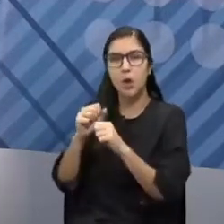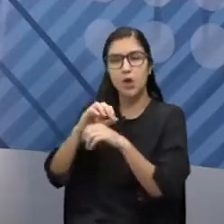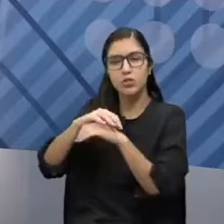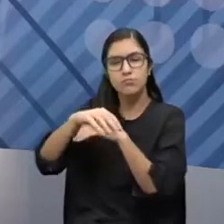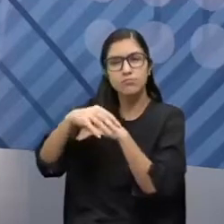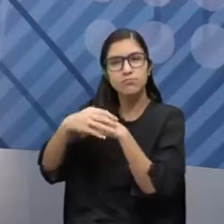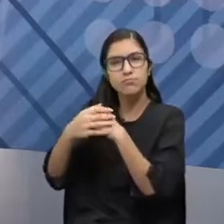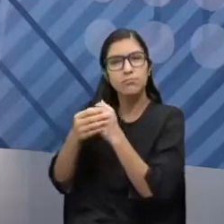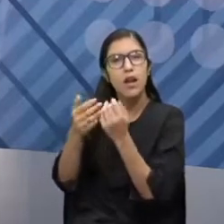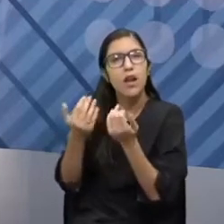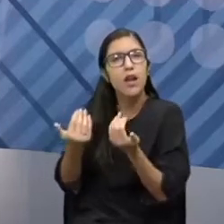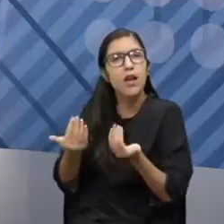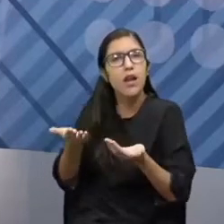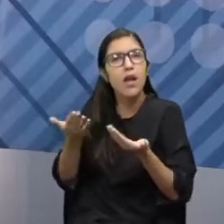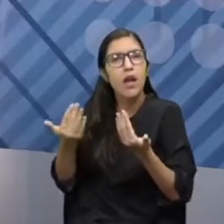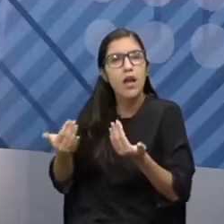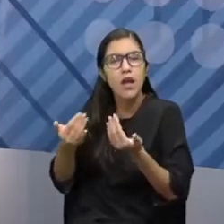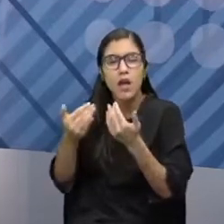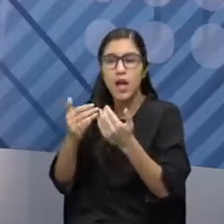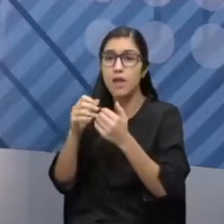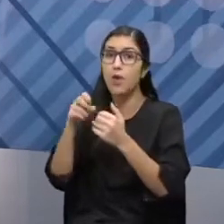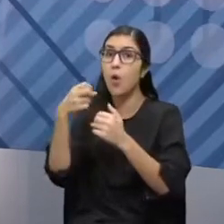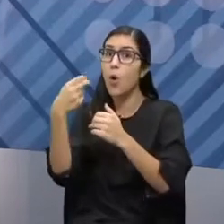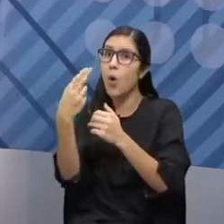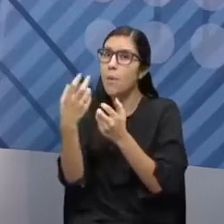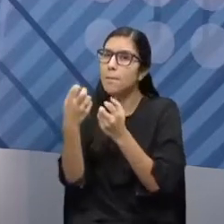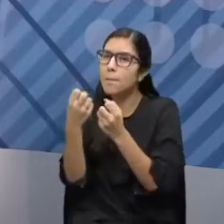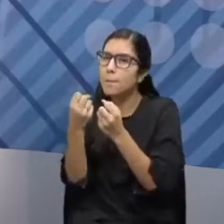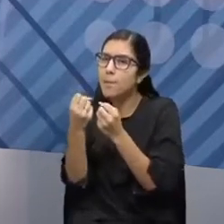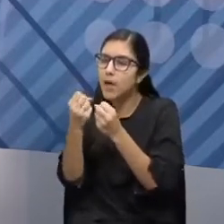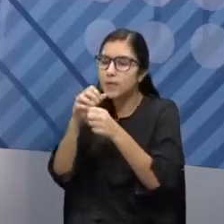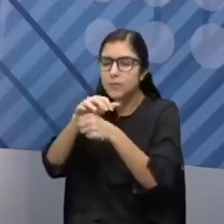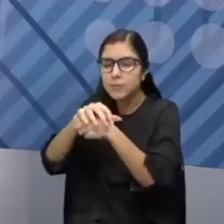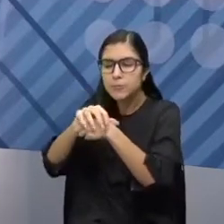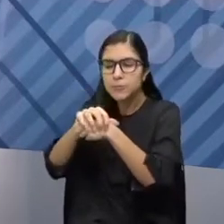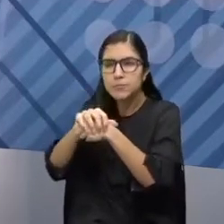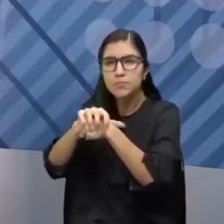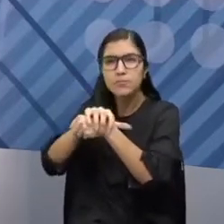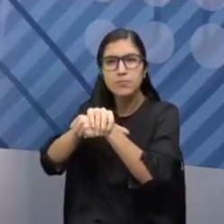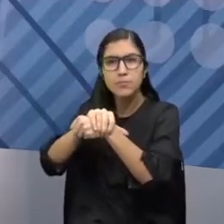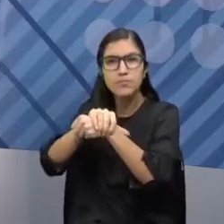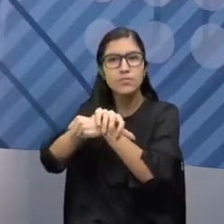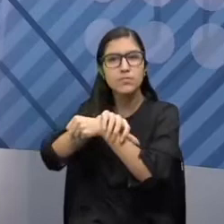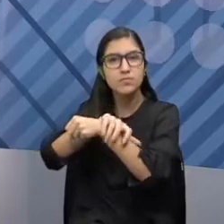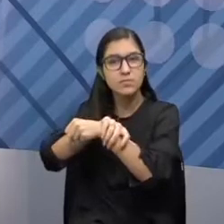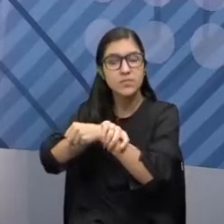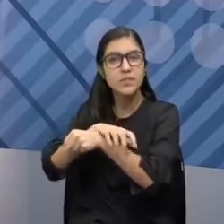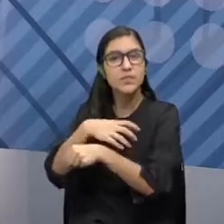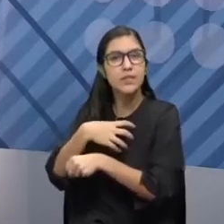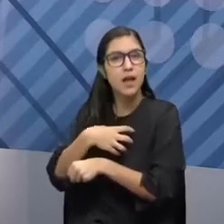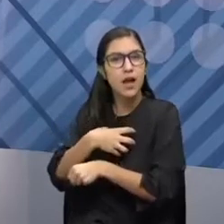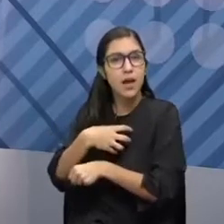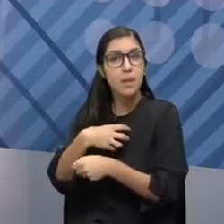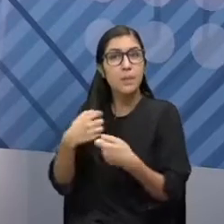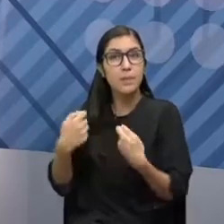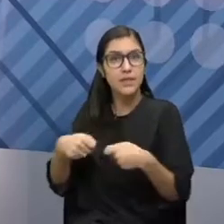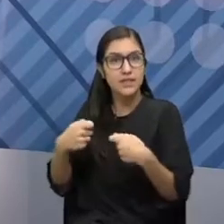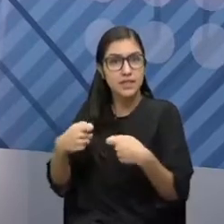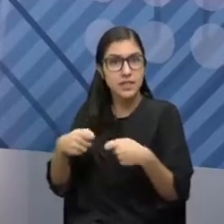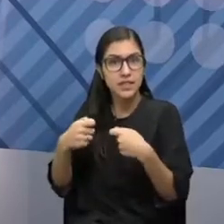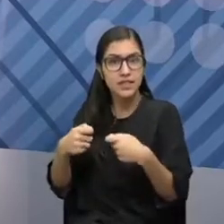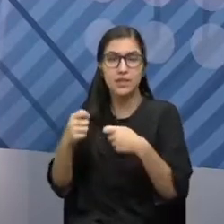movimentos leves, sutis, um pouquinho mais apertados, né? Mas como uma hipossensibilidade realmente,